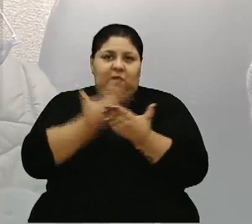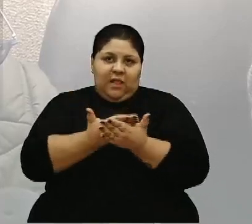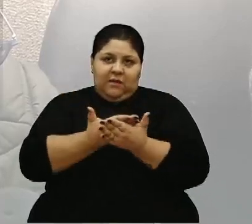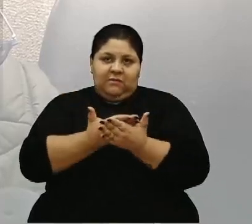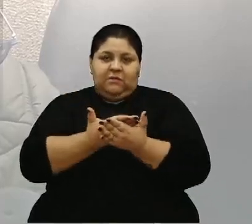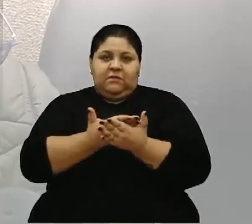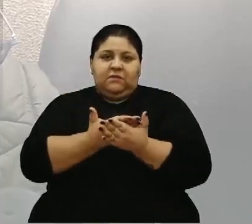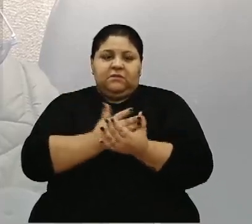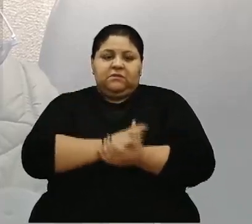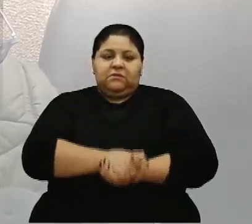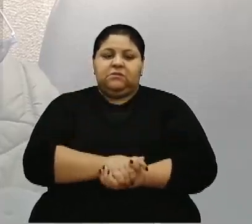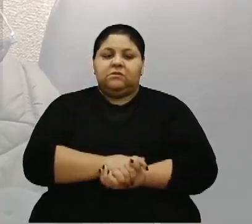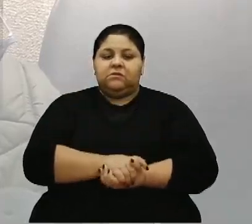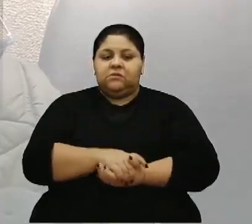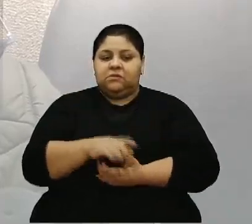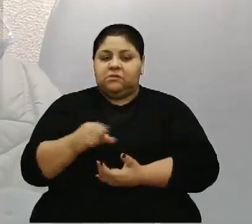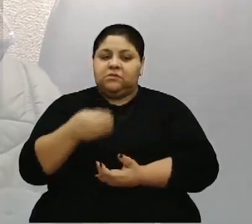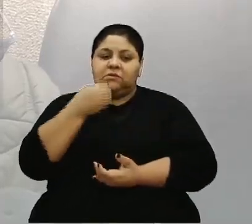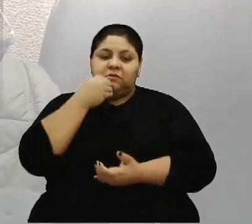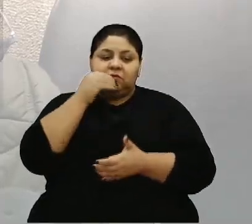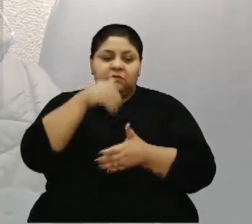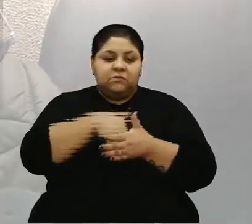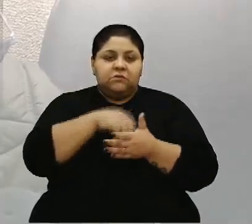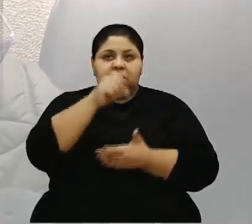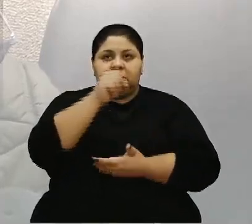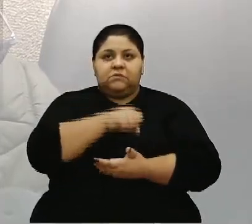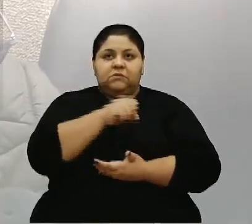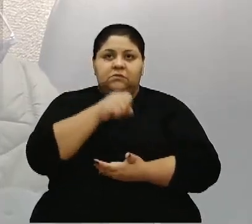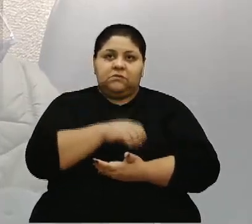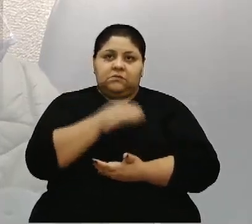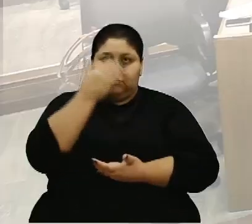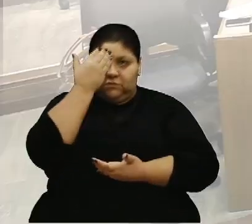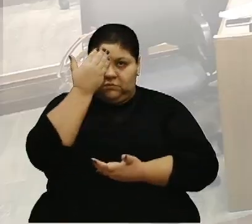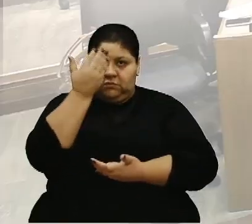Então, com certeza eu votarei favorável. Obrigada. Obrigado.